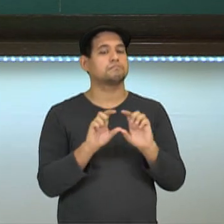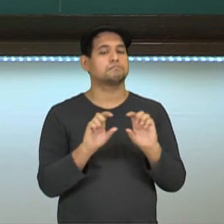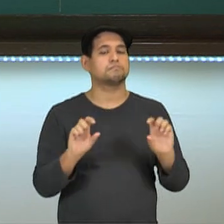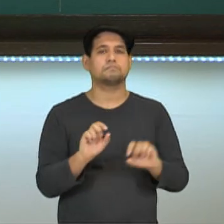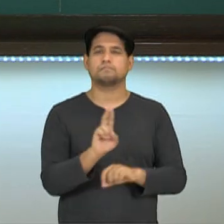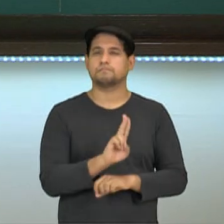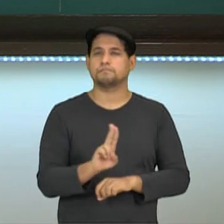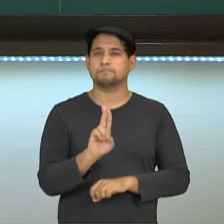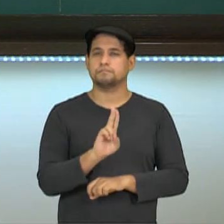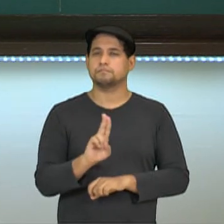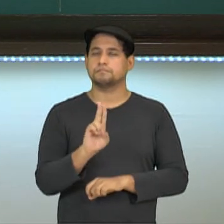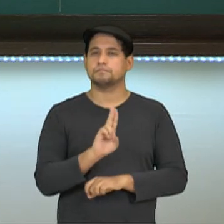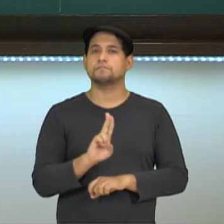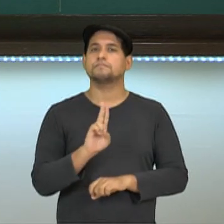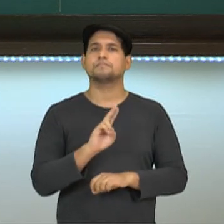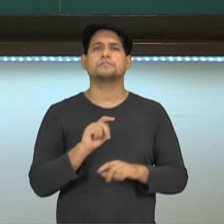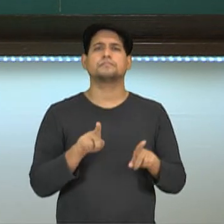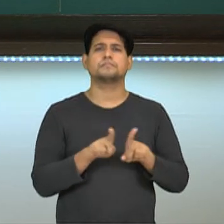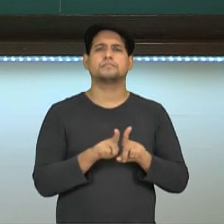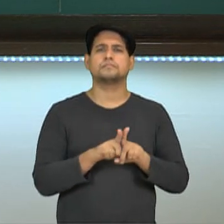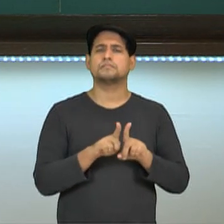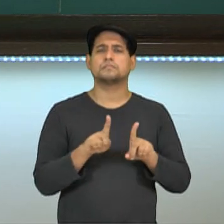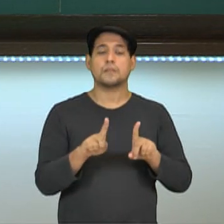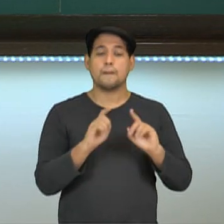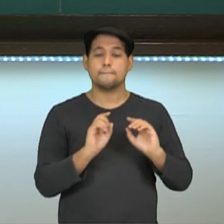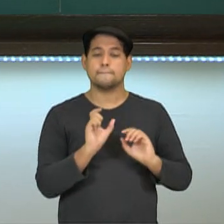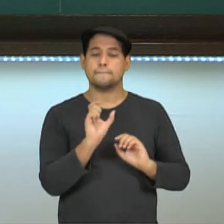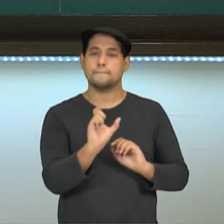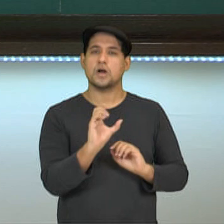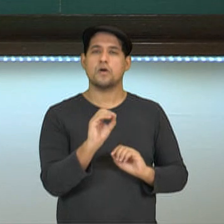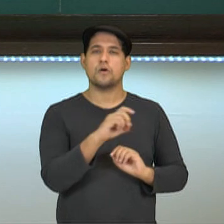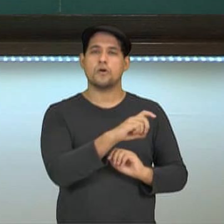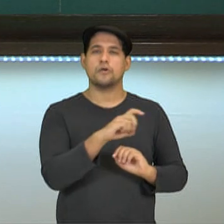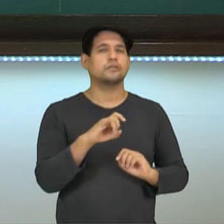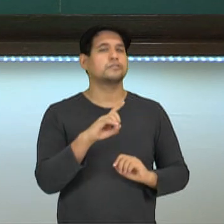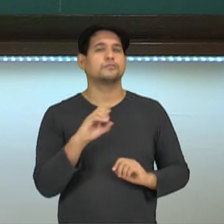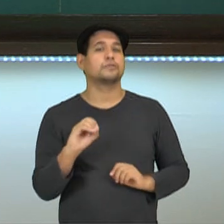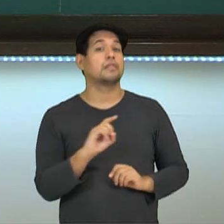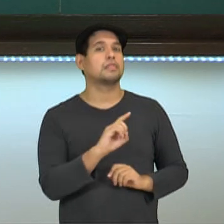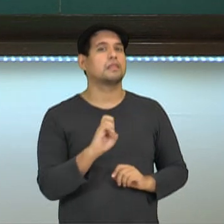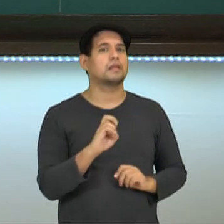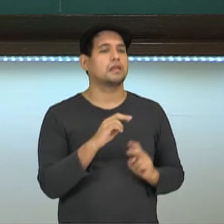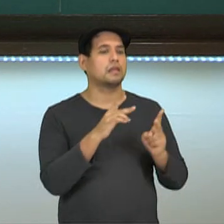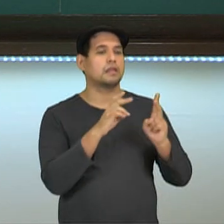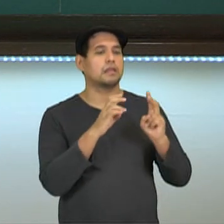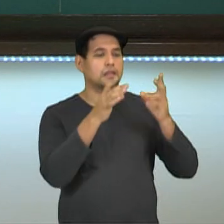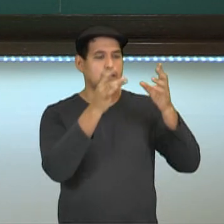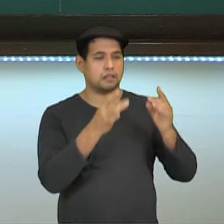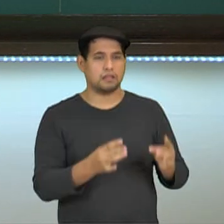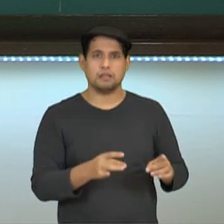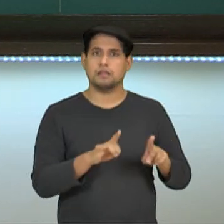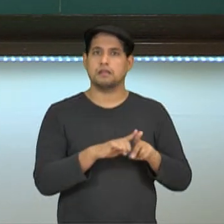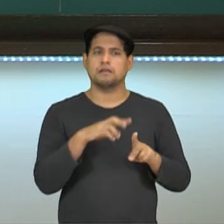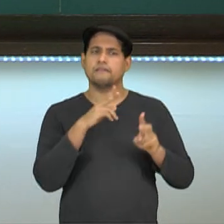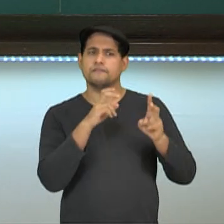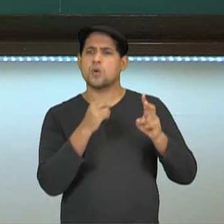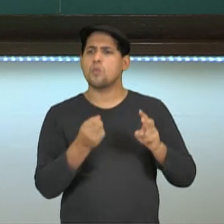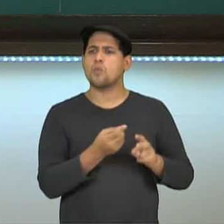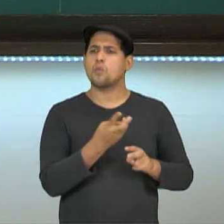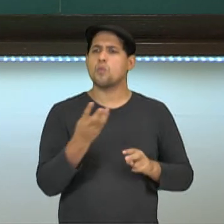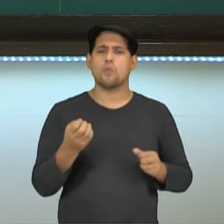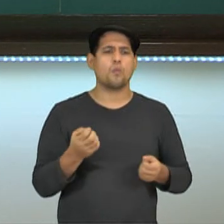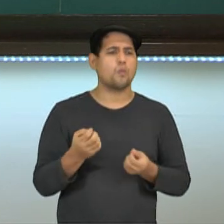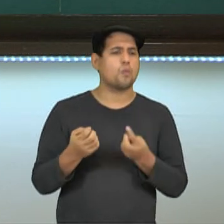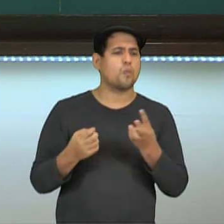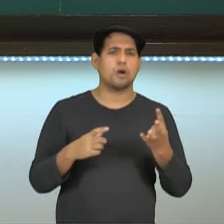usar. Colocou o prefixo, seguido da palavra óxido de, olha o outro elemento, vai ver quantos